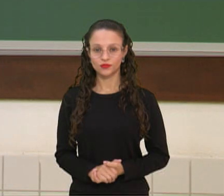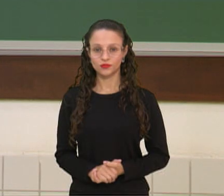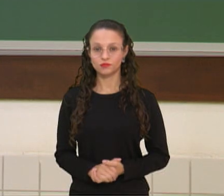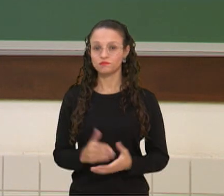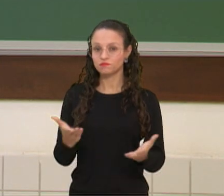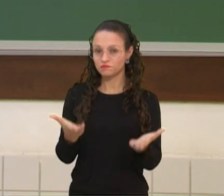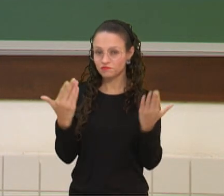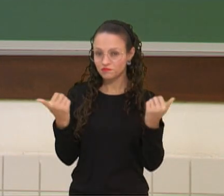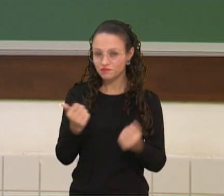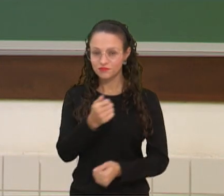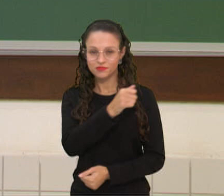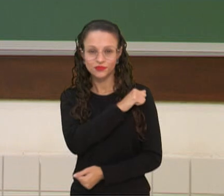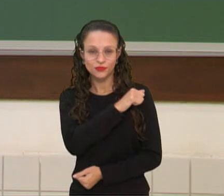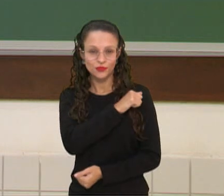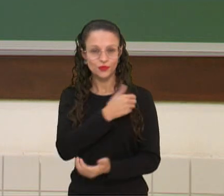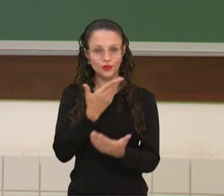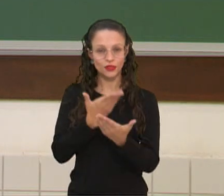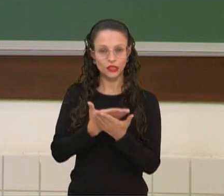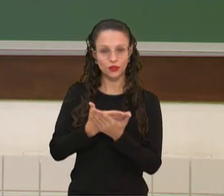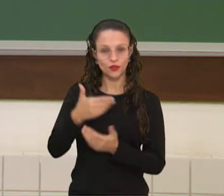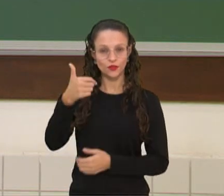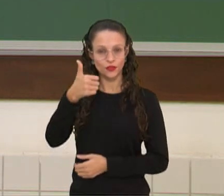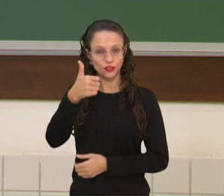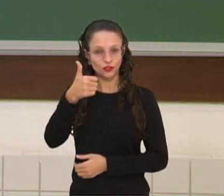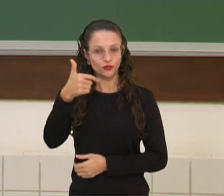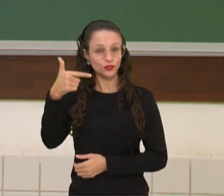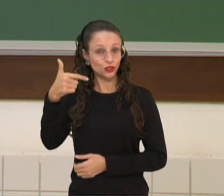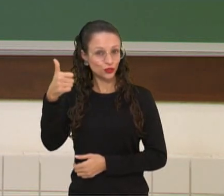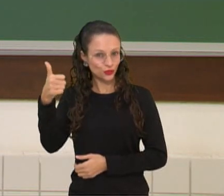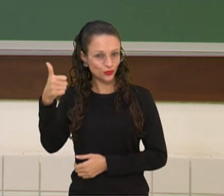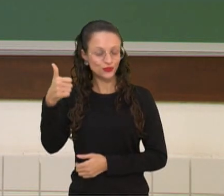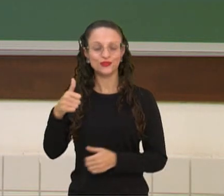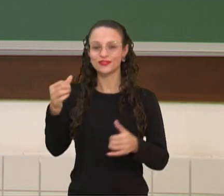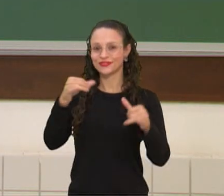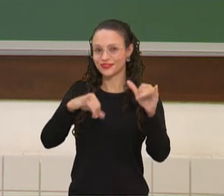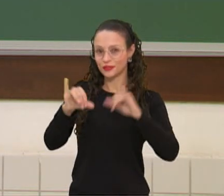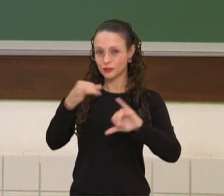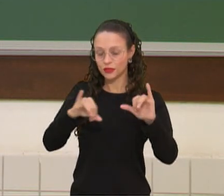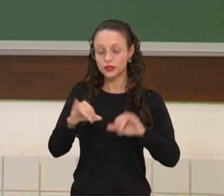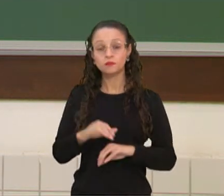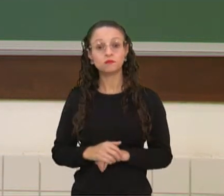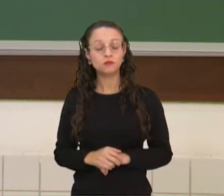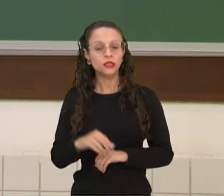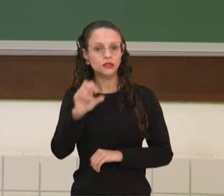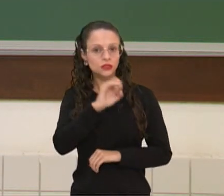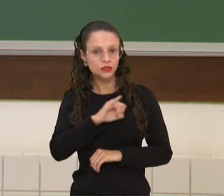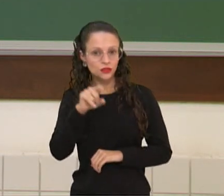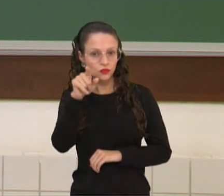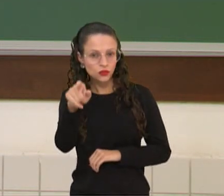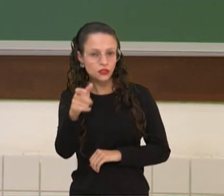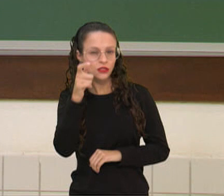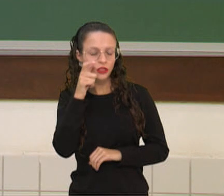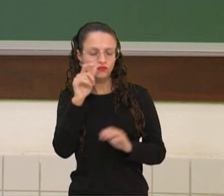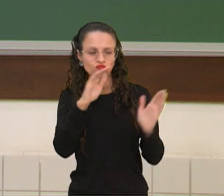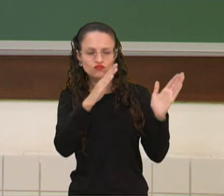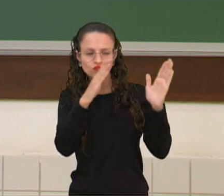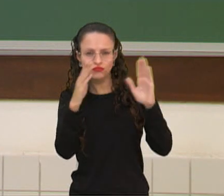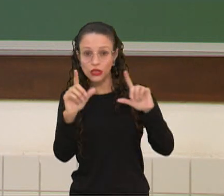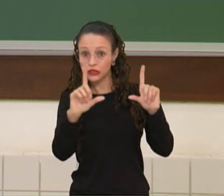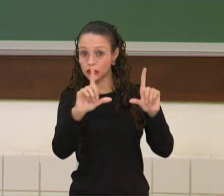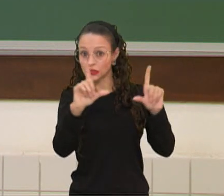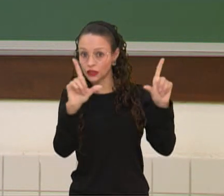Vamos lá, alunos, então, para a aula 21 de Química. Antes de mais nada, se você está assistindo a aula pela TV, faça